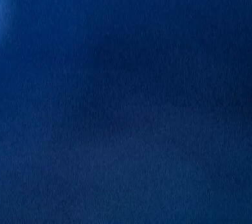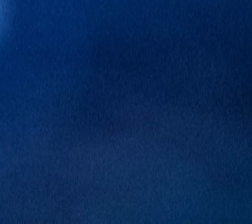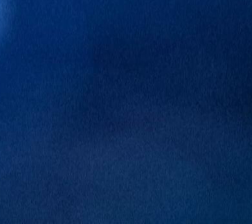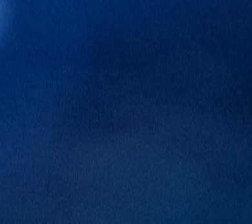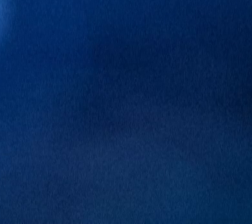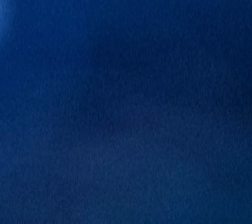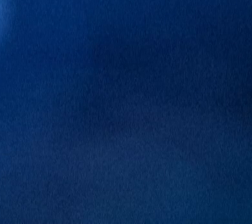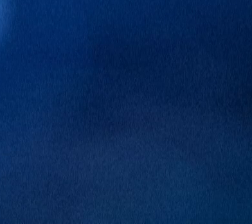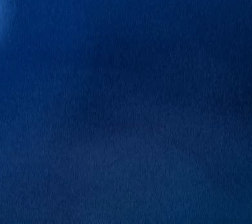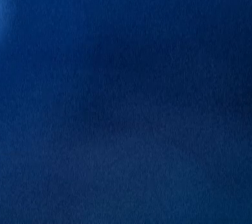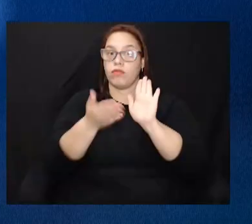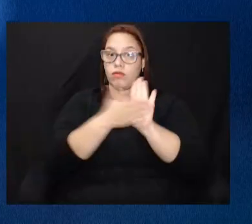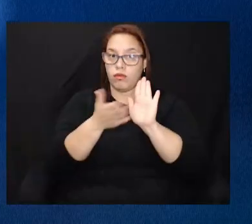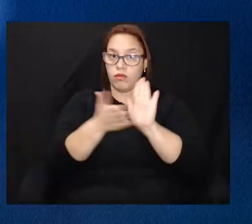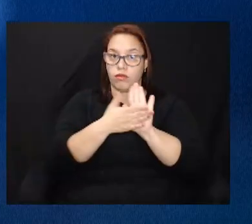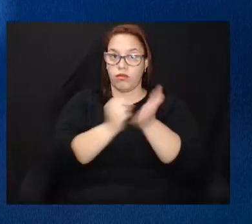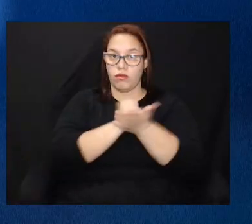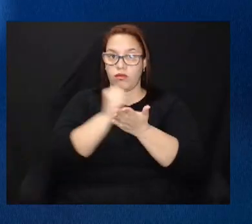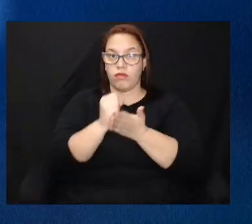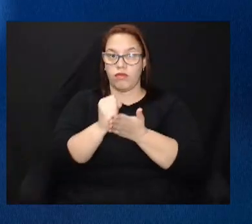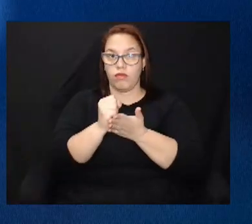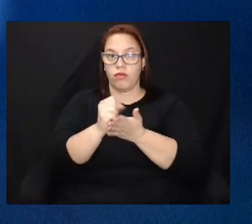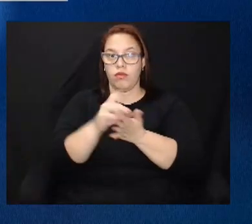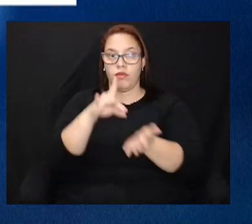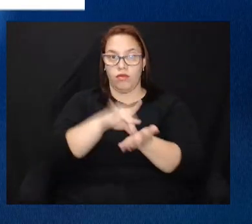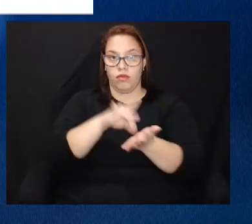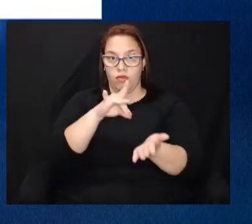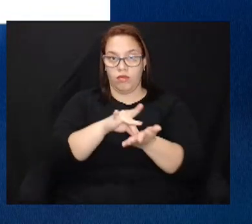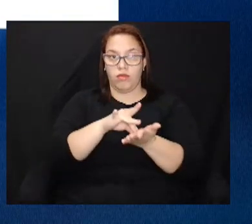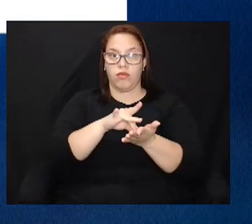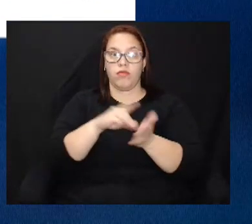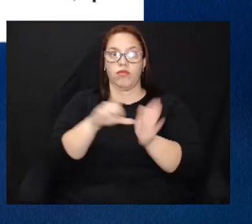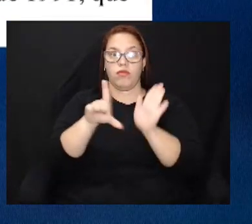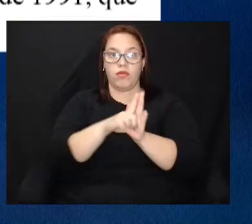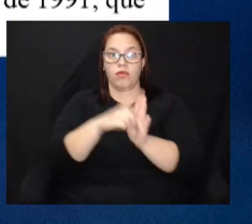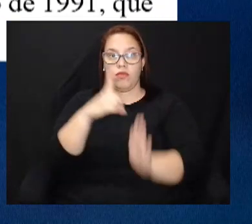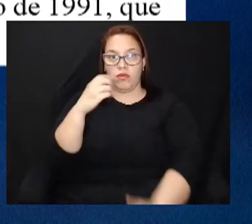Foi publicada no Diário Oficial do município de Campinas a Lei nº